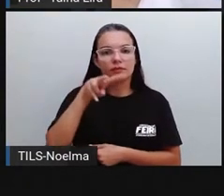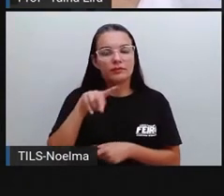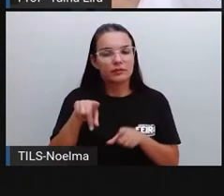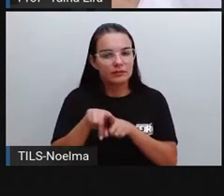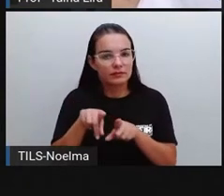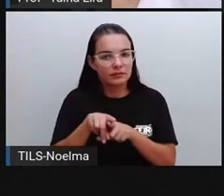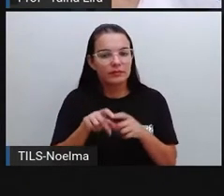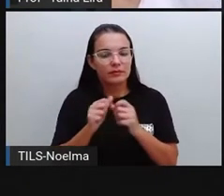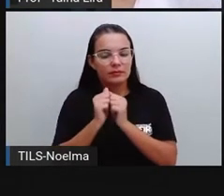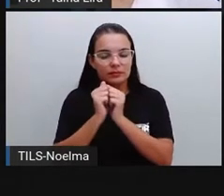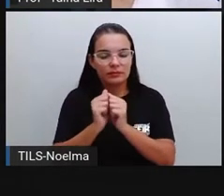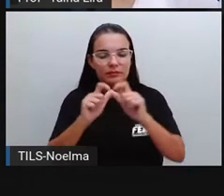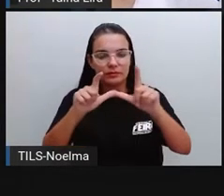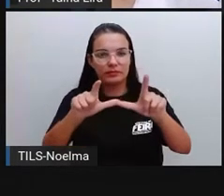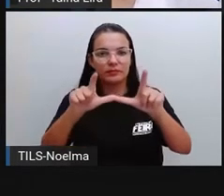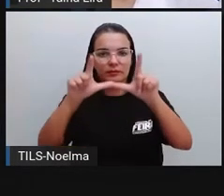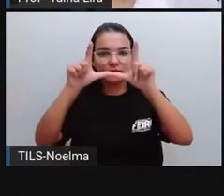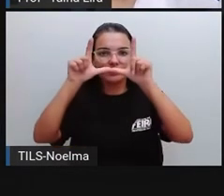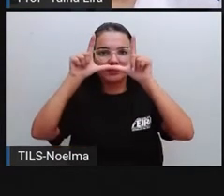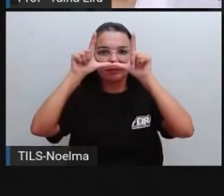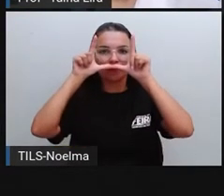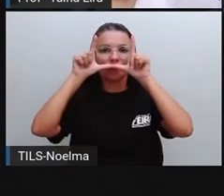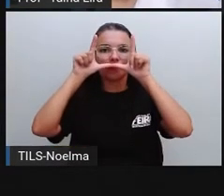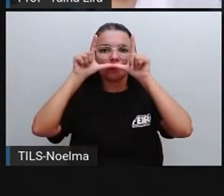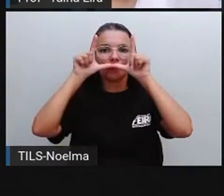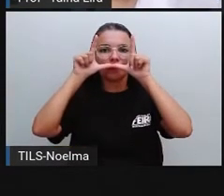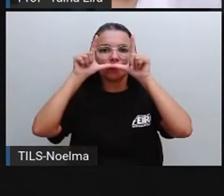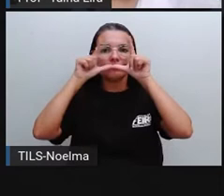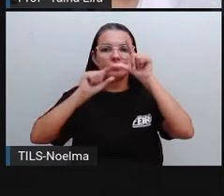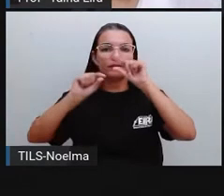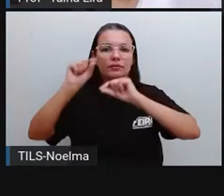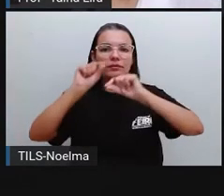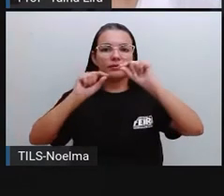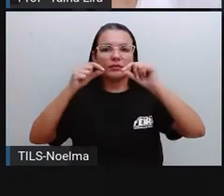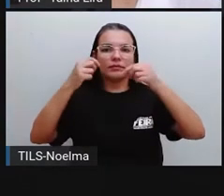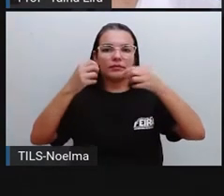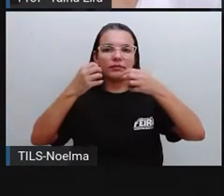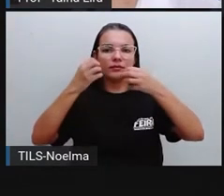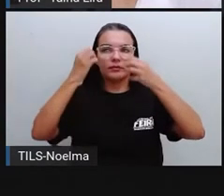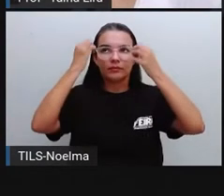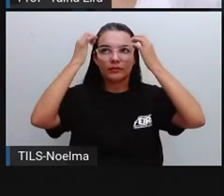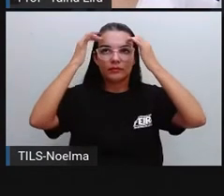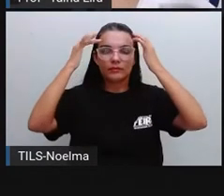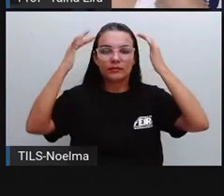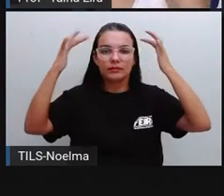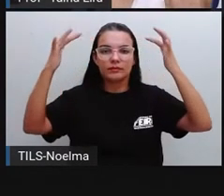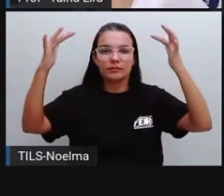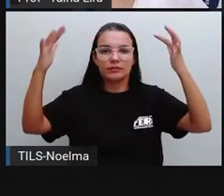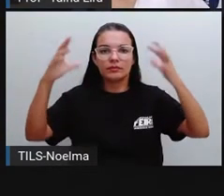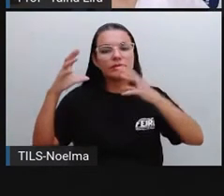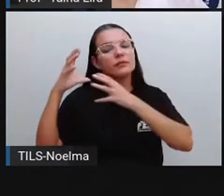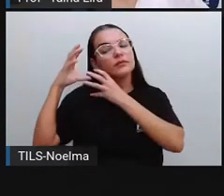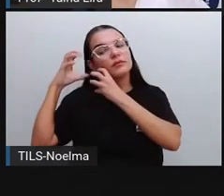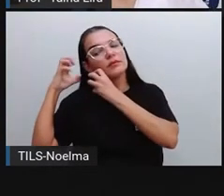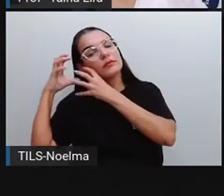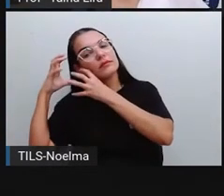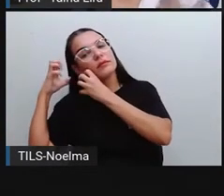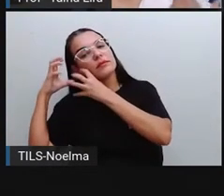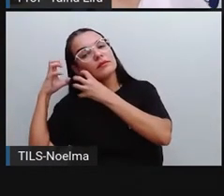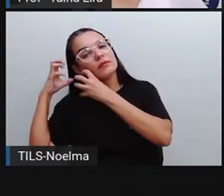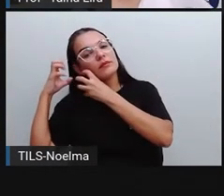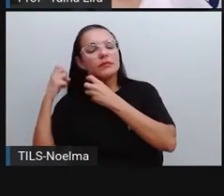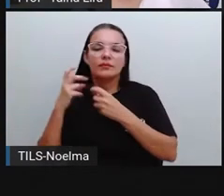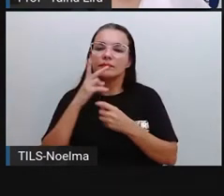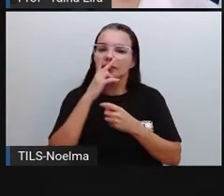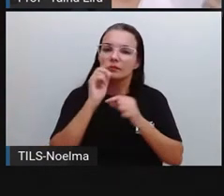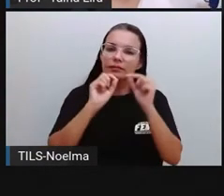Então, os sonhadores, olha lá onde foi que ele escreveu? Sonhadores em um travesseiro. Por quê? Porque